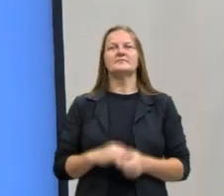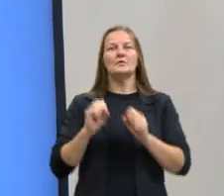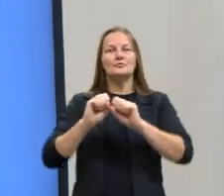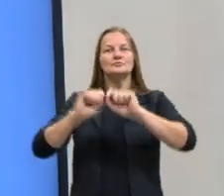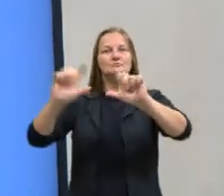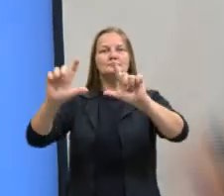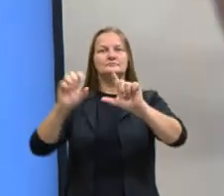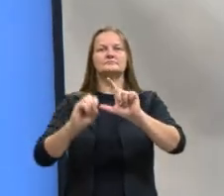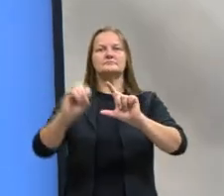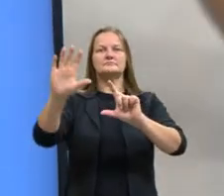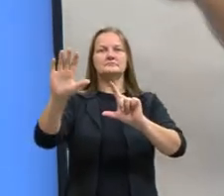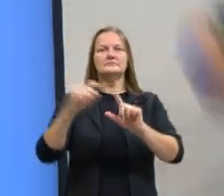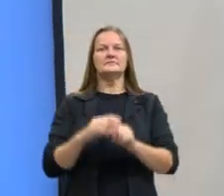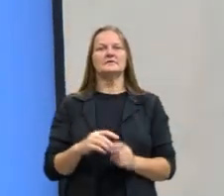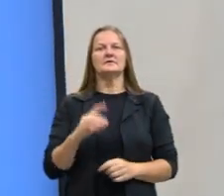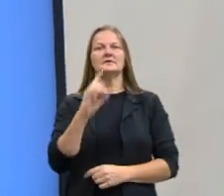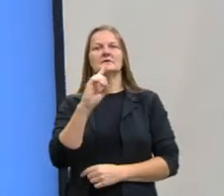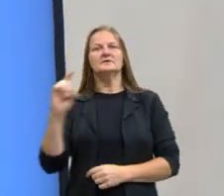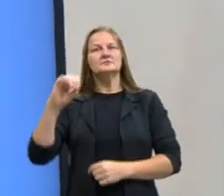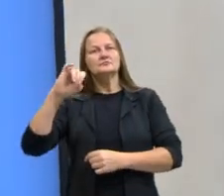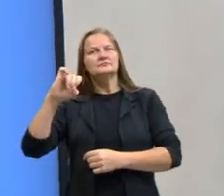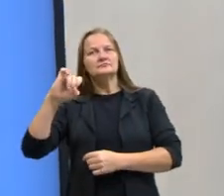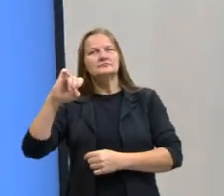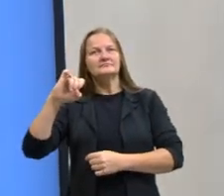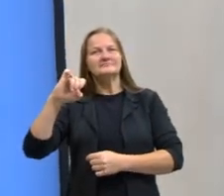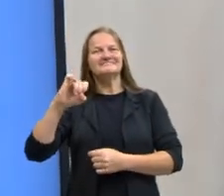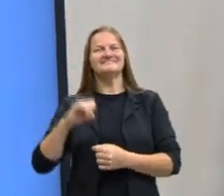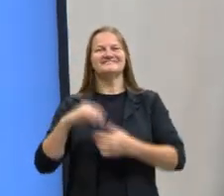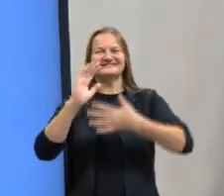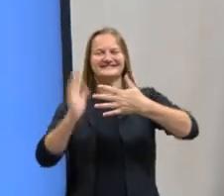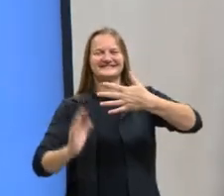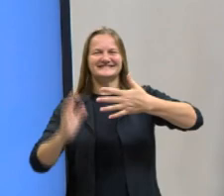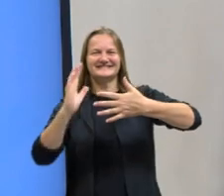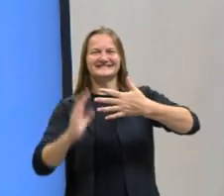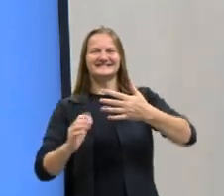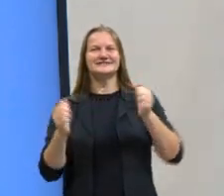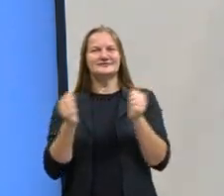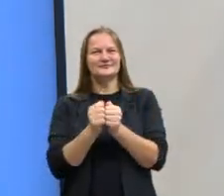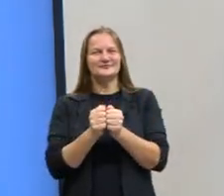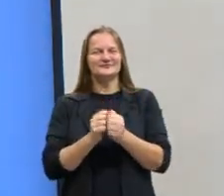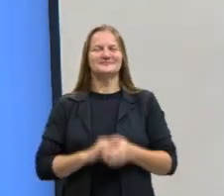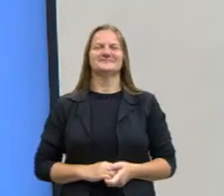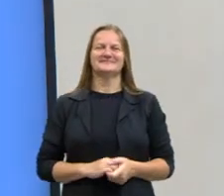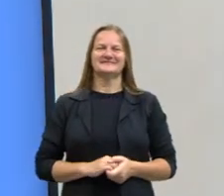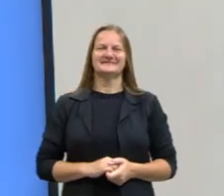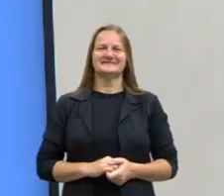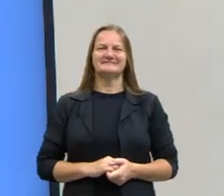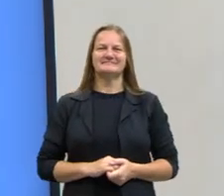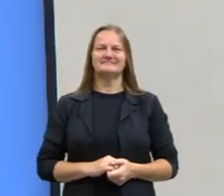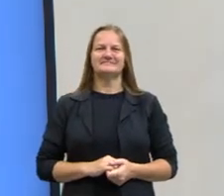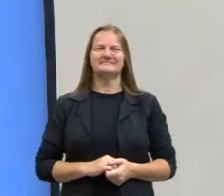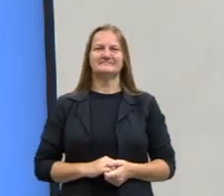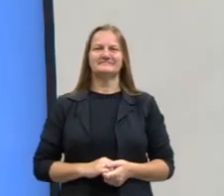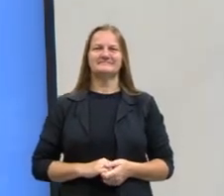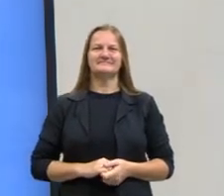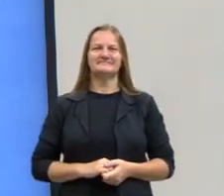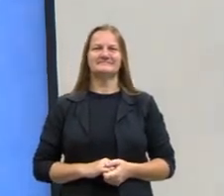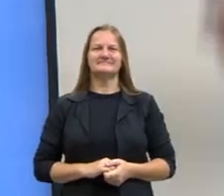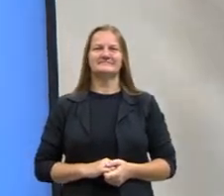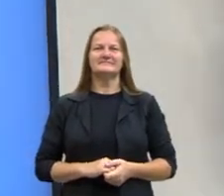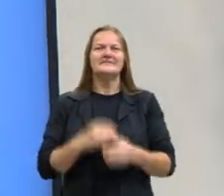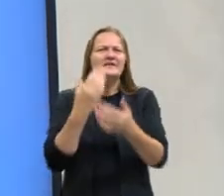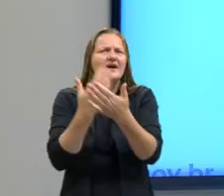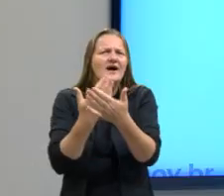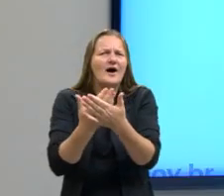projetados os slides e a lua que a nossa tradutora de libras também está aqui com nós OK passar os recados Então vamos a nossa